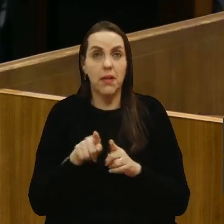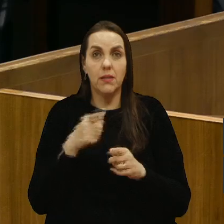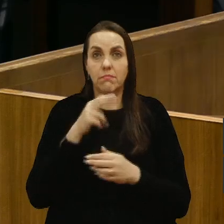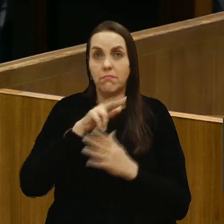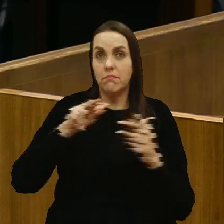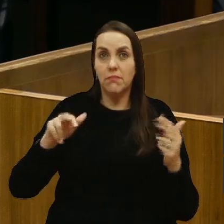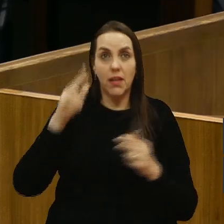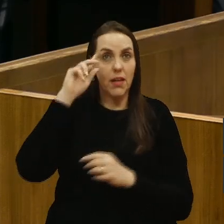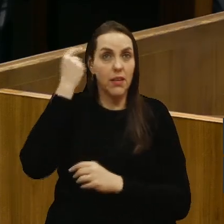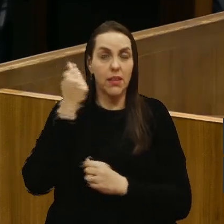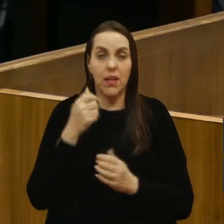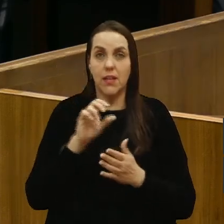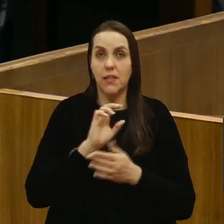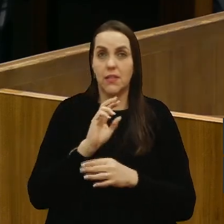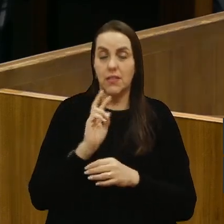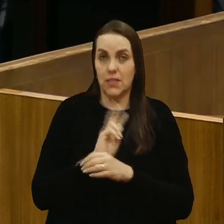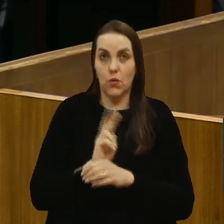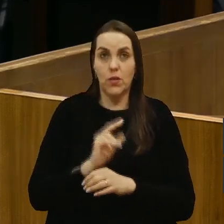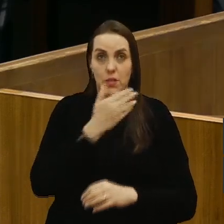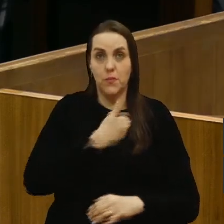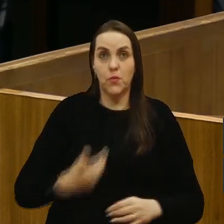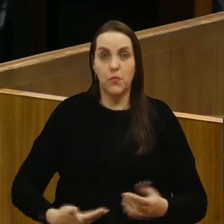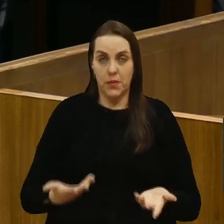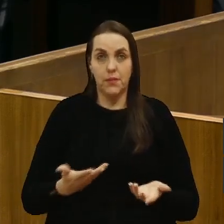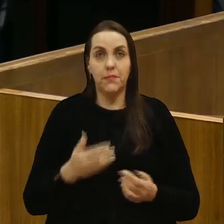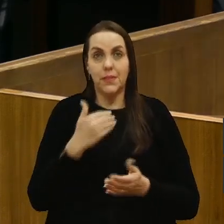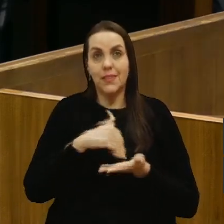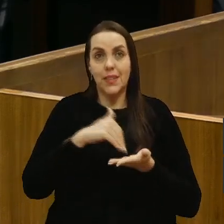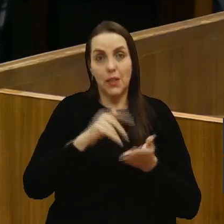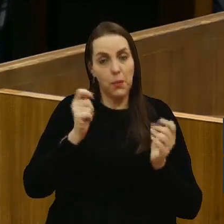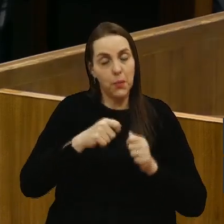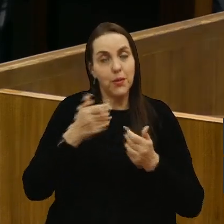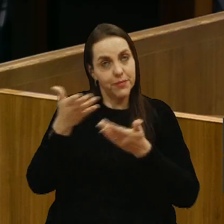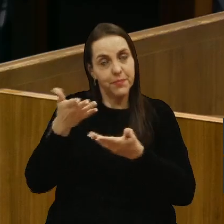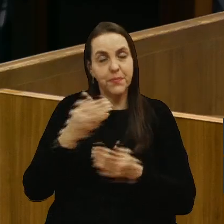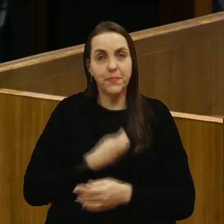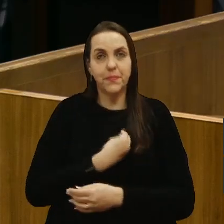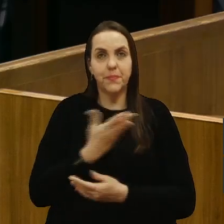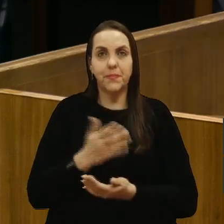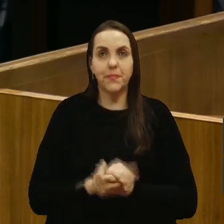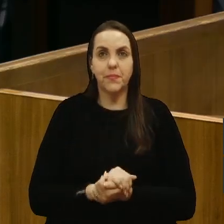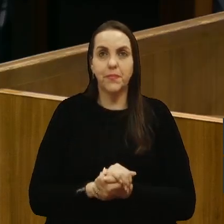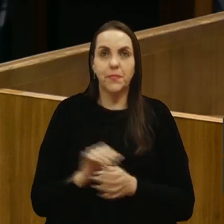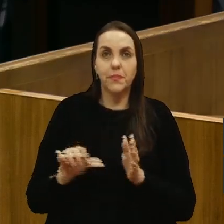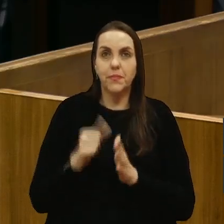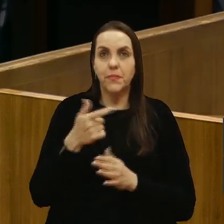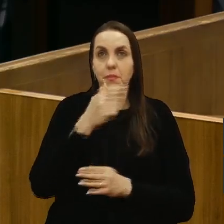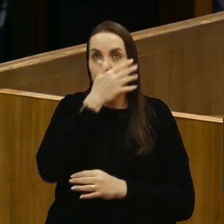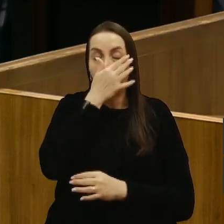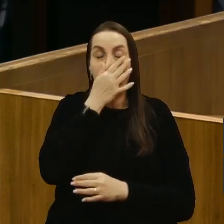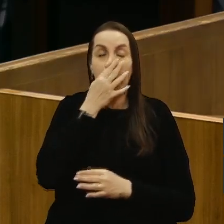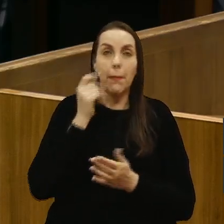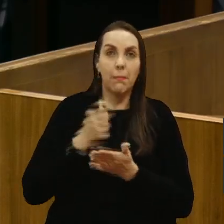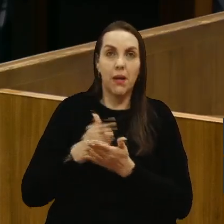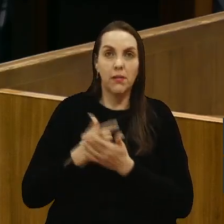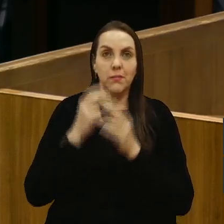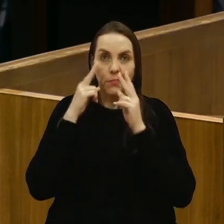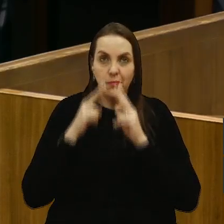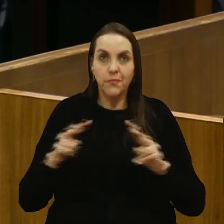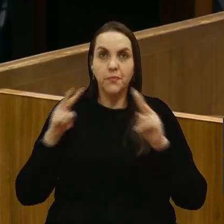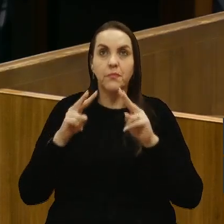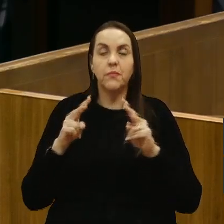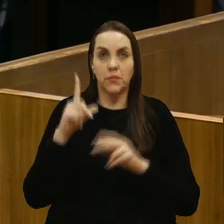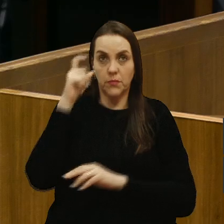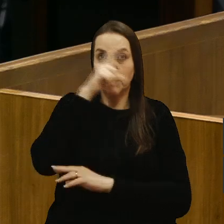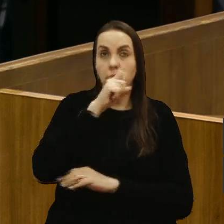na segurança pública, por exemplo. Então, o secretário está lá para isso. Primeiro que a gente é pago para trazer, na minha visão, as dores do